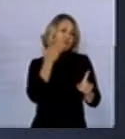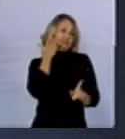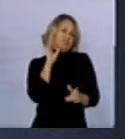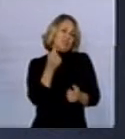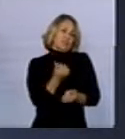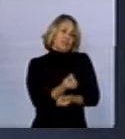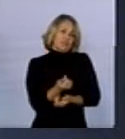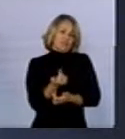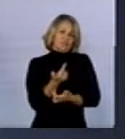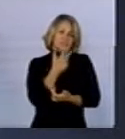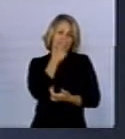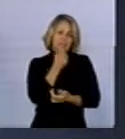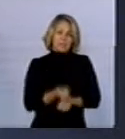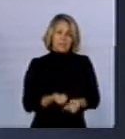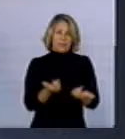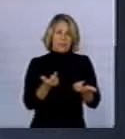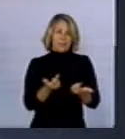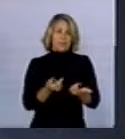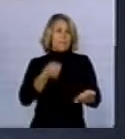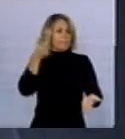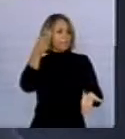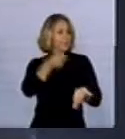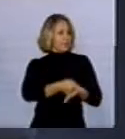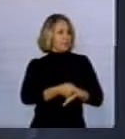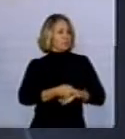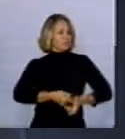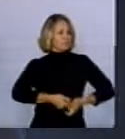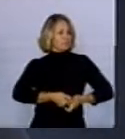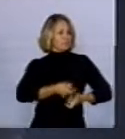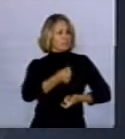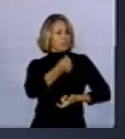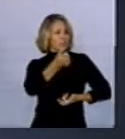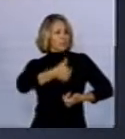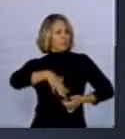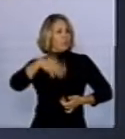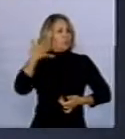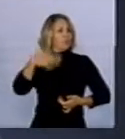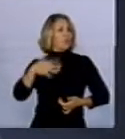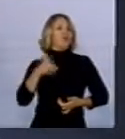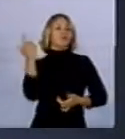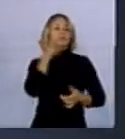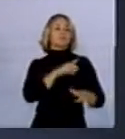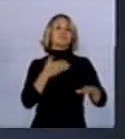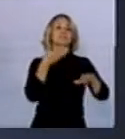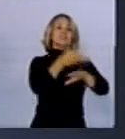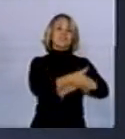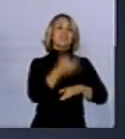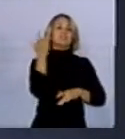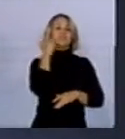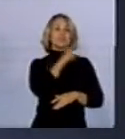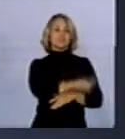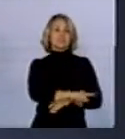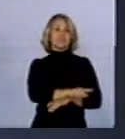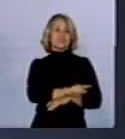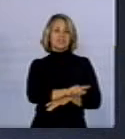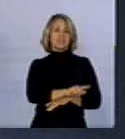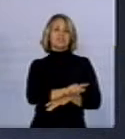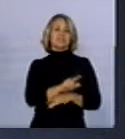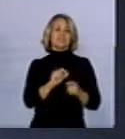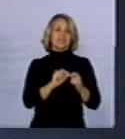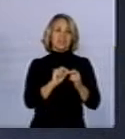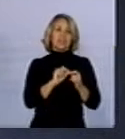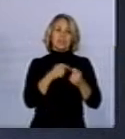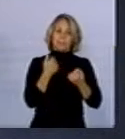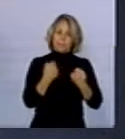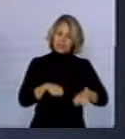valor, que é pequeno. Pagaram valores expressivos para entrarem num determinado mercado, ganharem o direito de outorga e prestarem